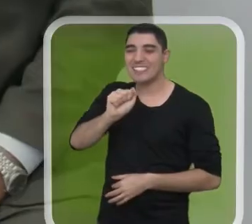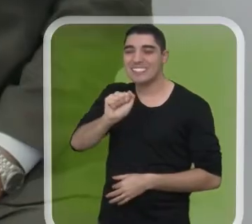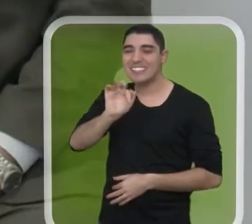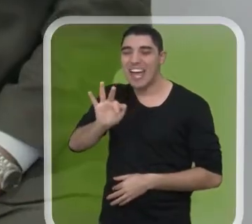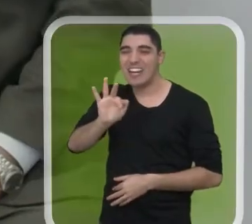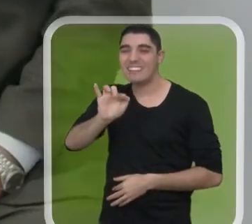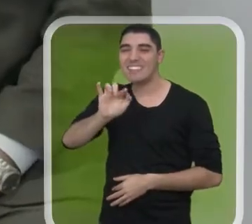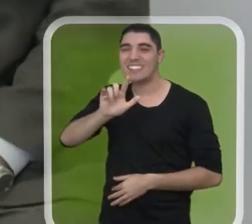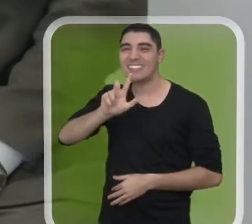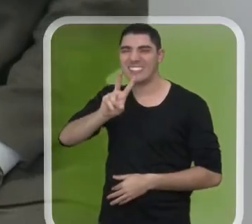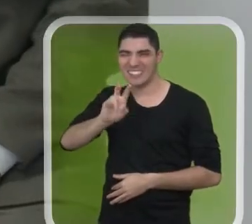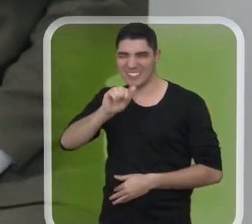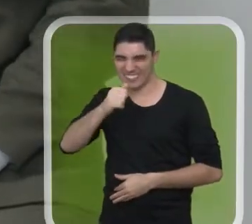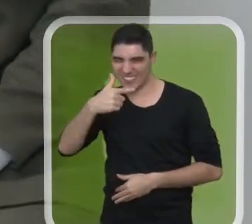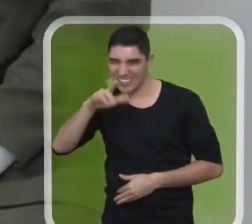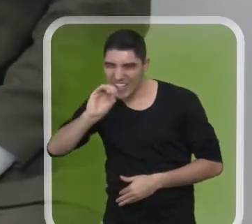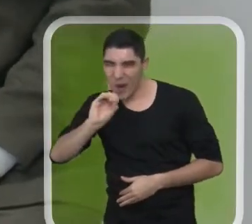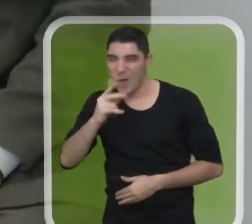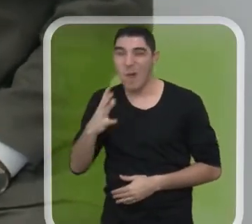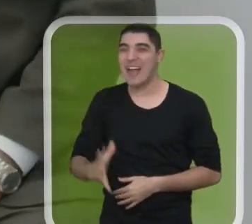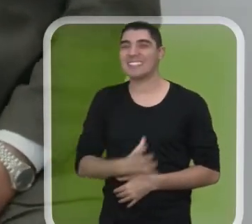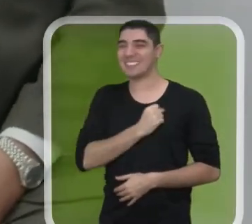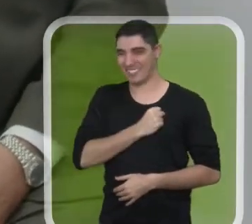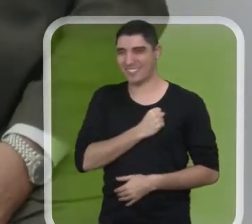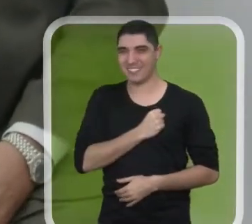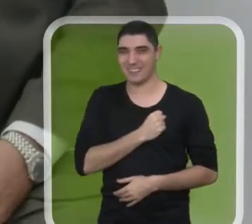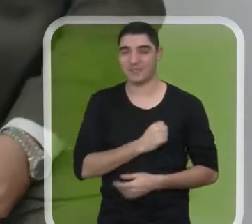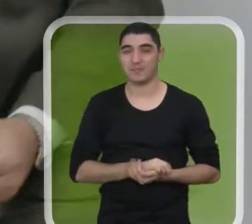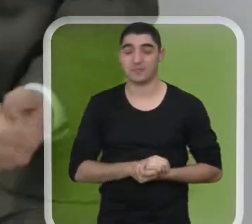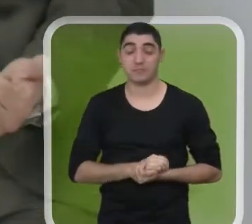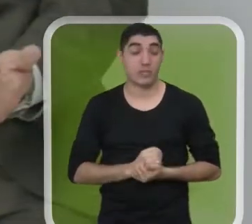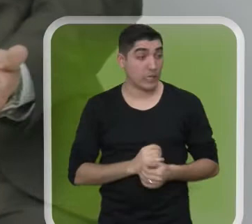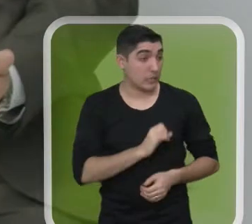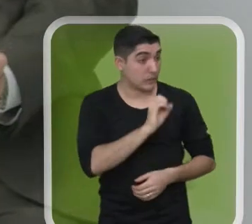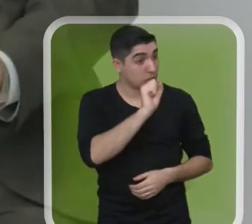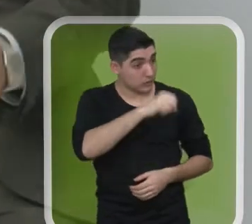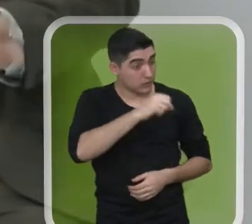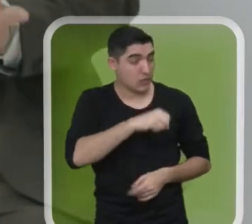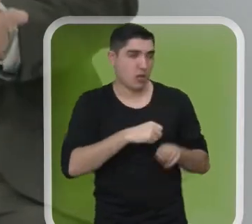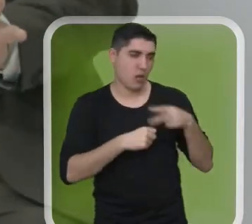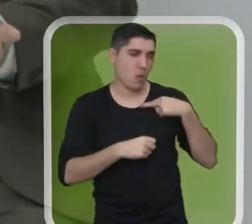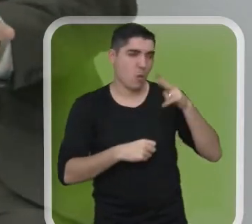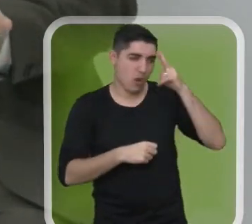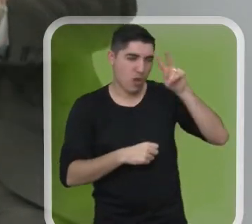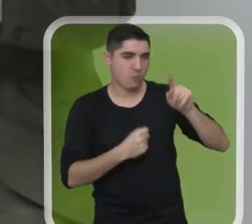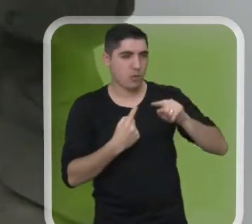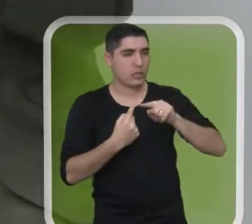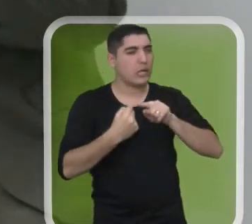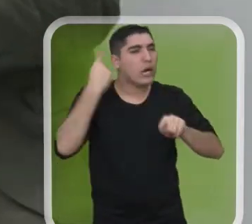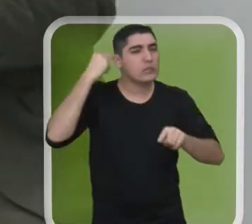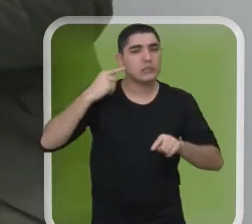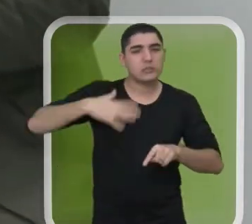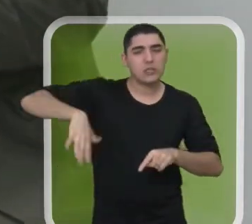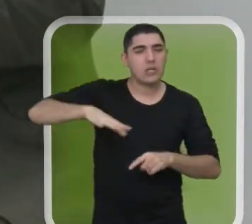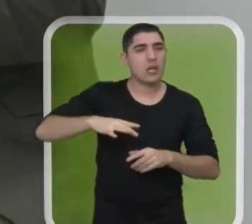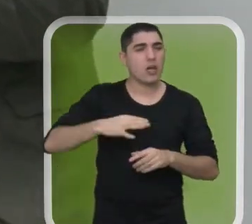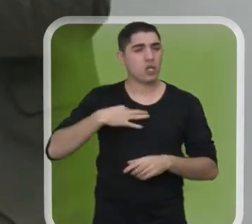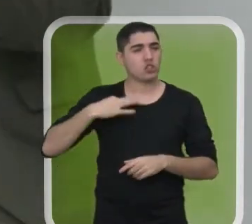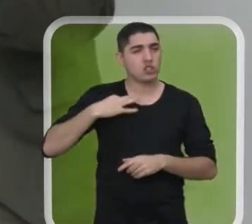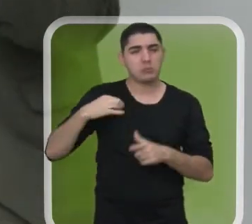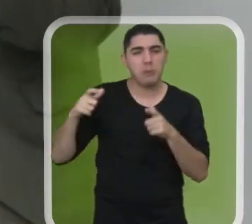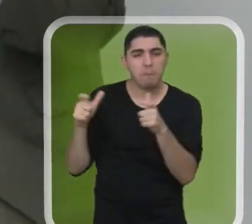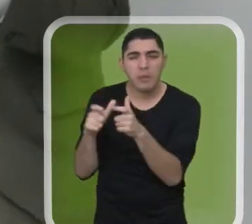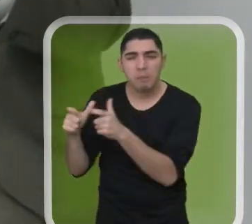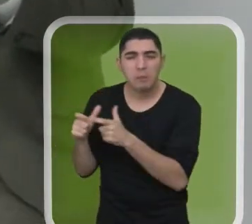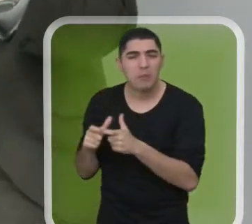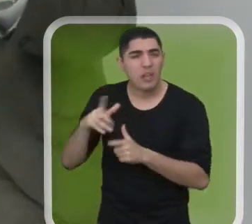que sim. O caminho é esse, eu acho né? Que sim. Eu acho que a SAF vem para corrigir. Na época do passe, os times menores sofreram muito. Né? Lá